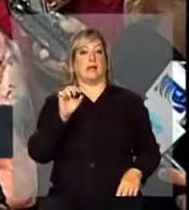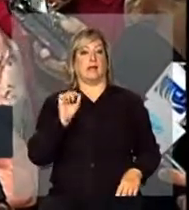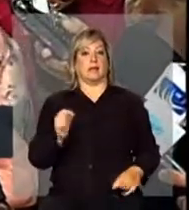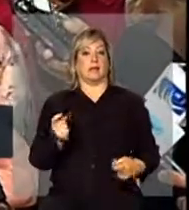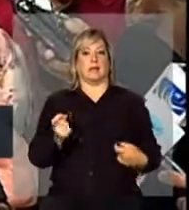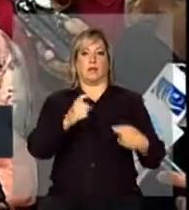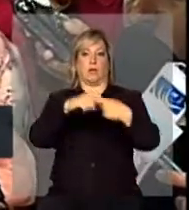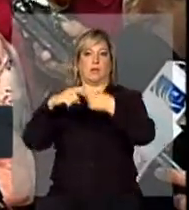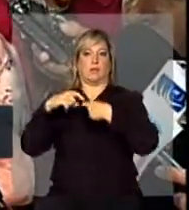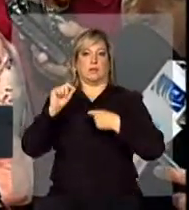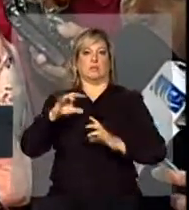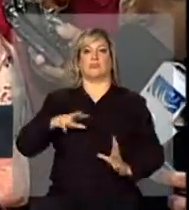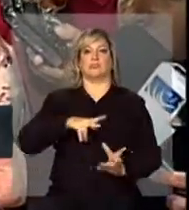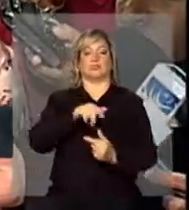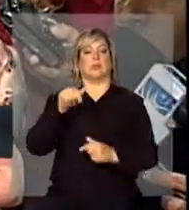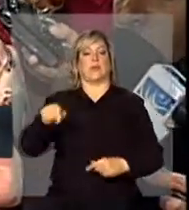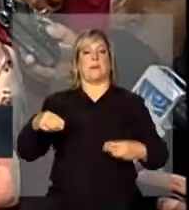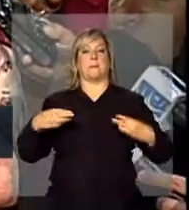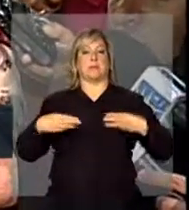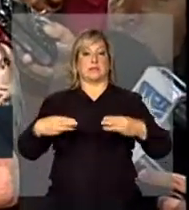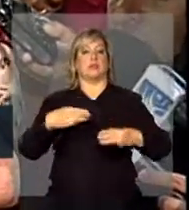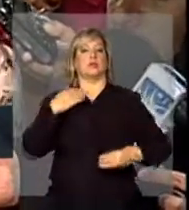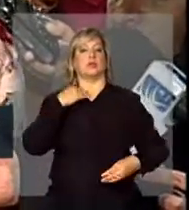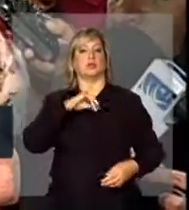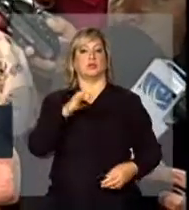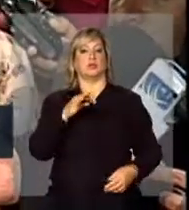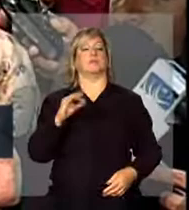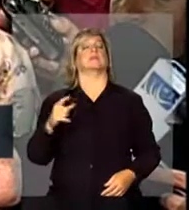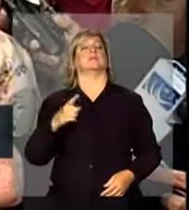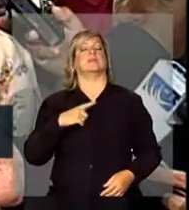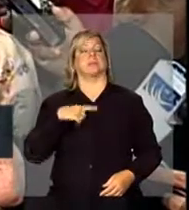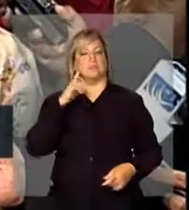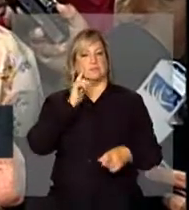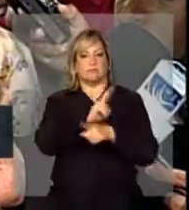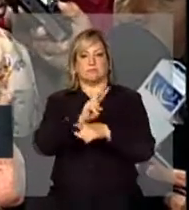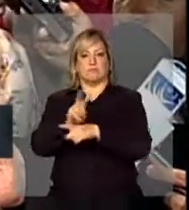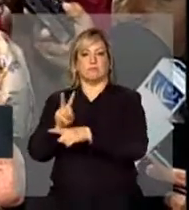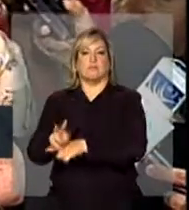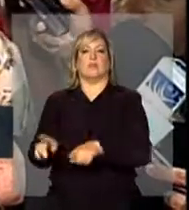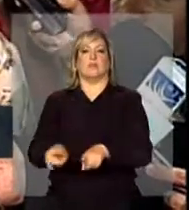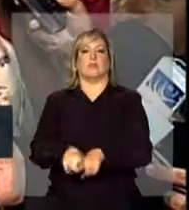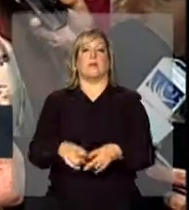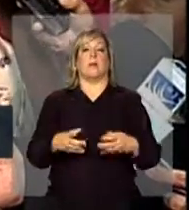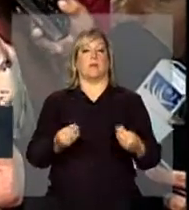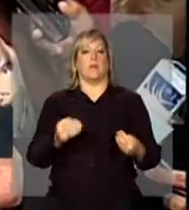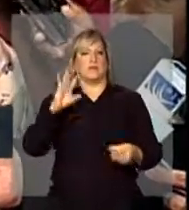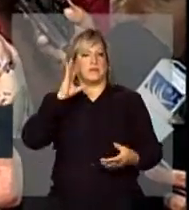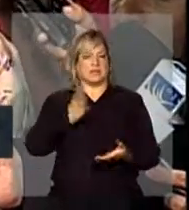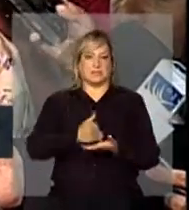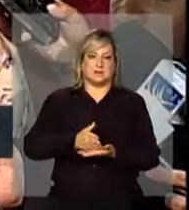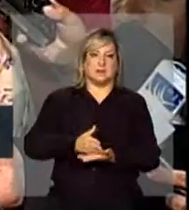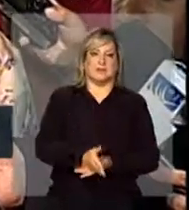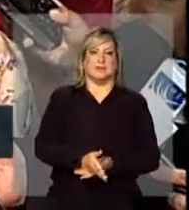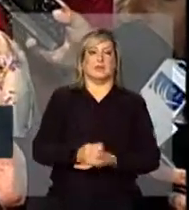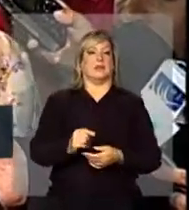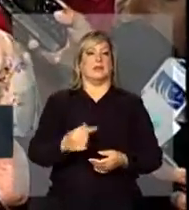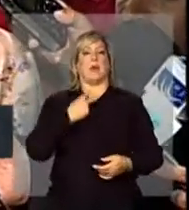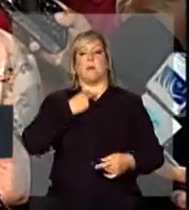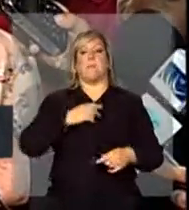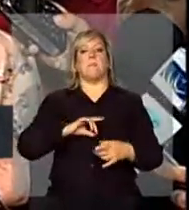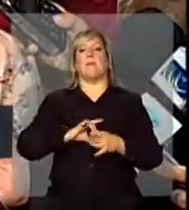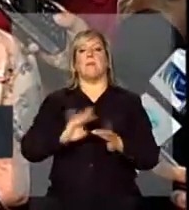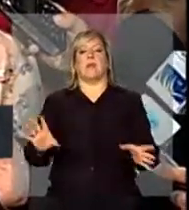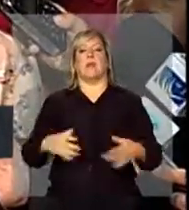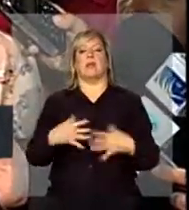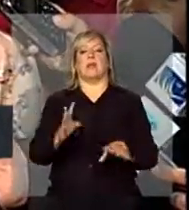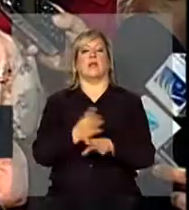Ministério da Justiça está muito atento, nós cuidamos das pessoas e o Ministério da Justiça cuida com muita determinação de não permitir a